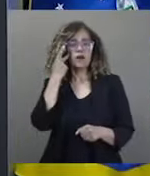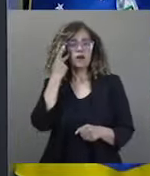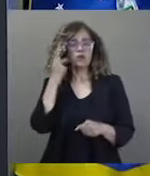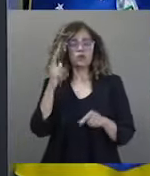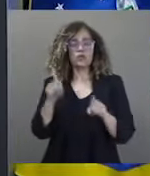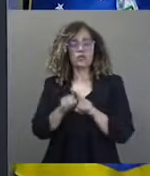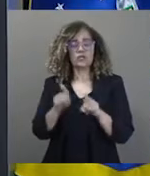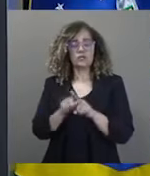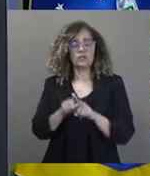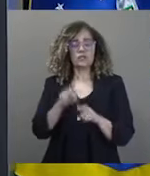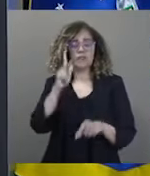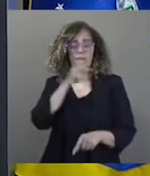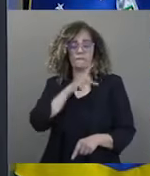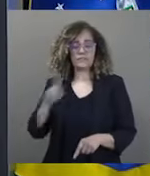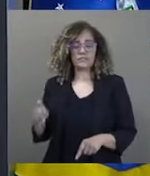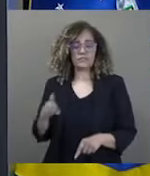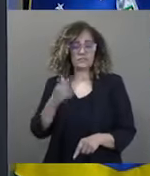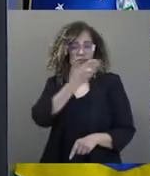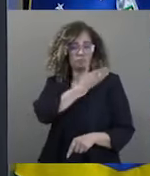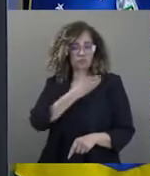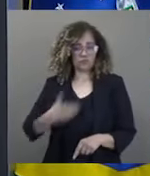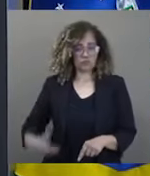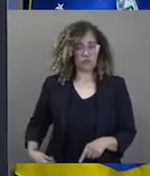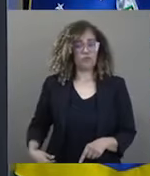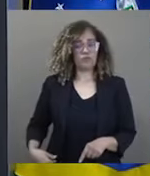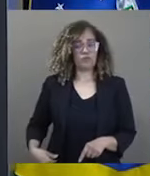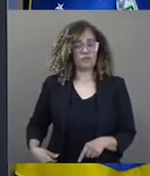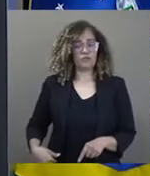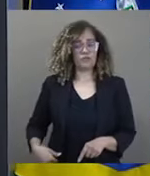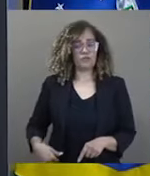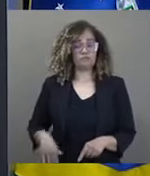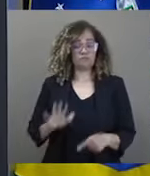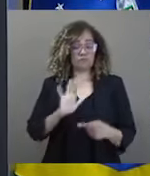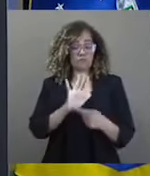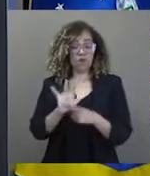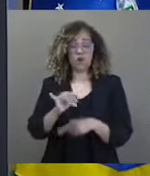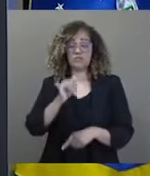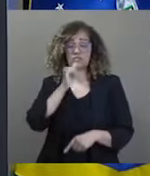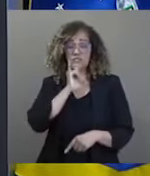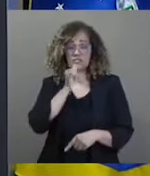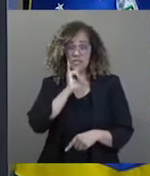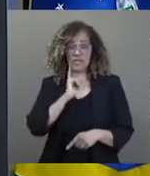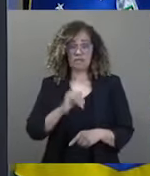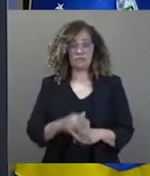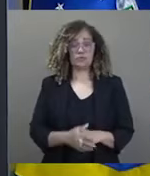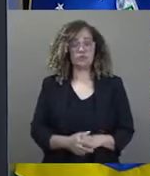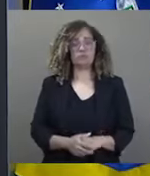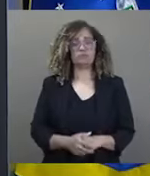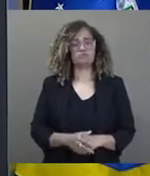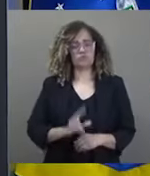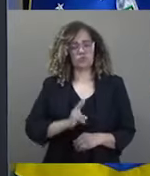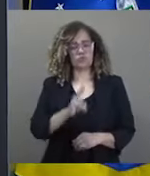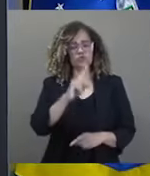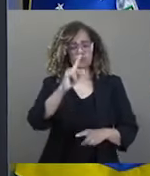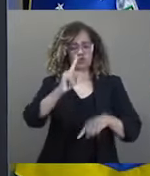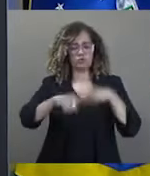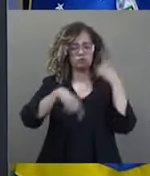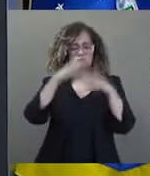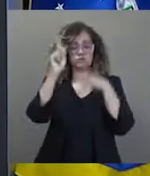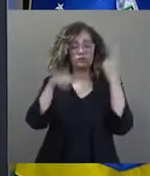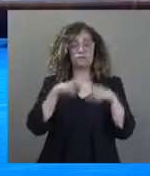da República que o exemplo frutifique e fecho aqui dizendo Presidente querido